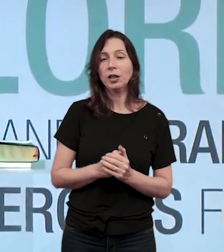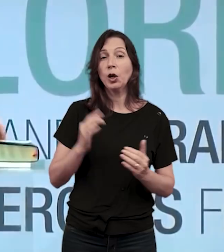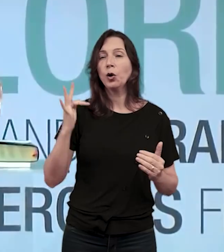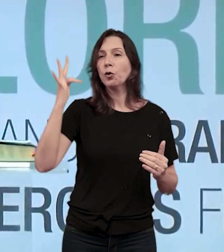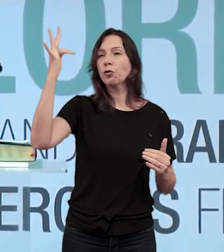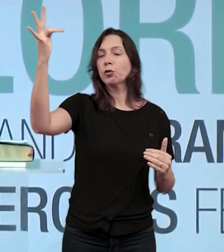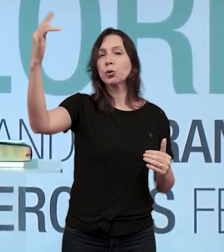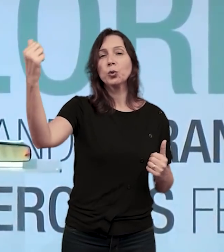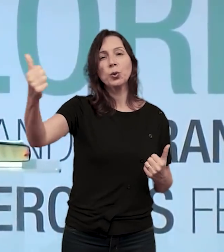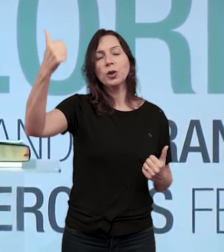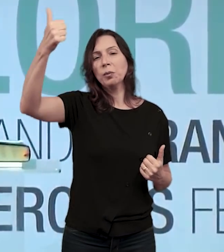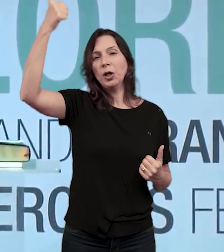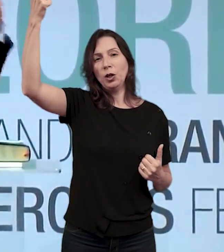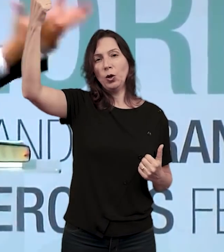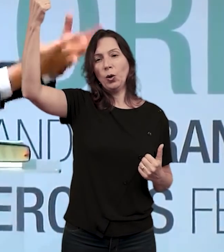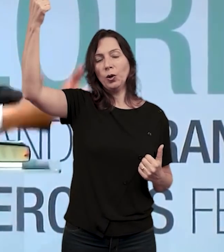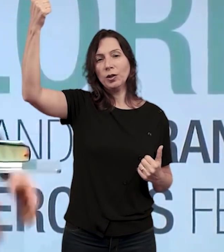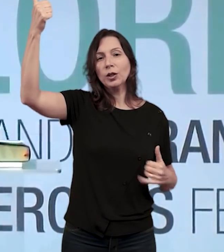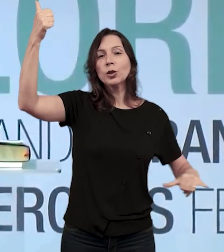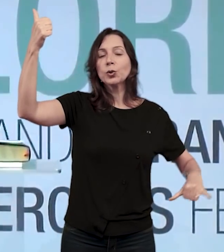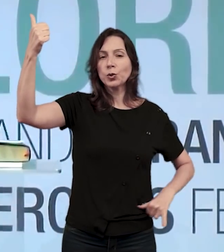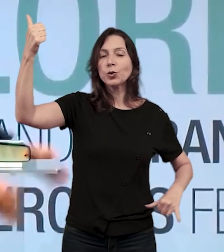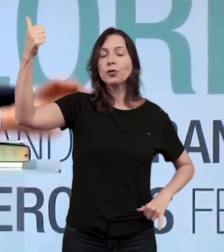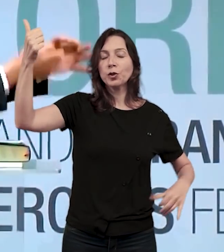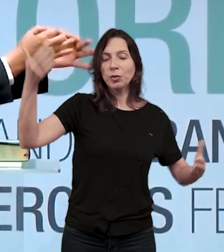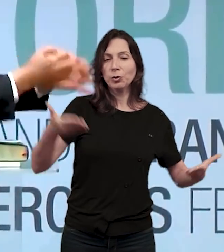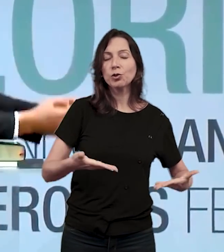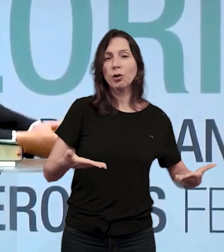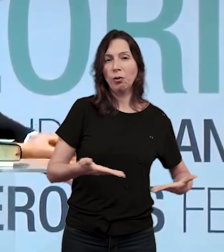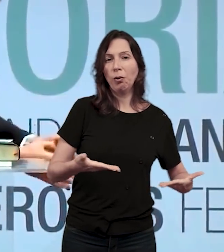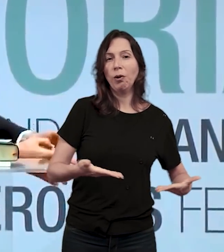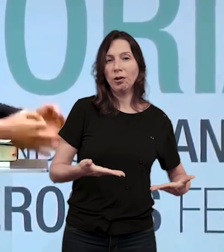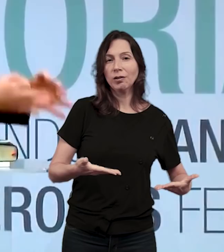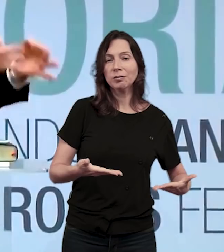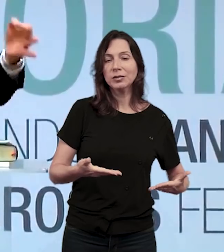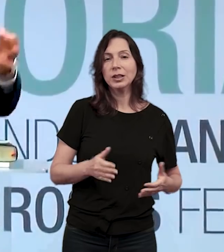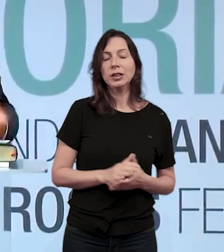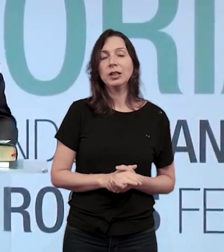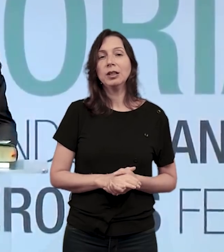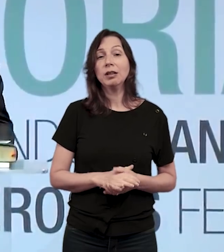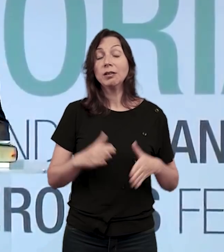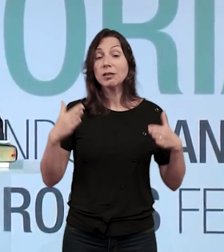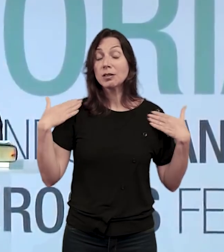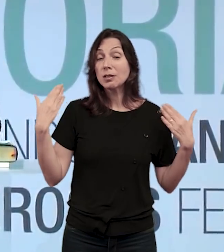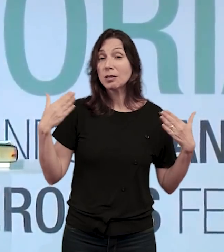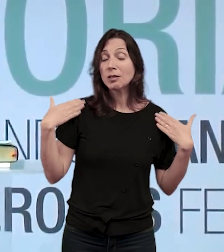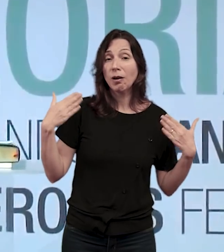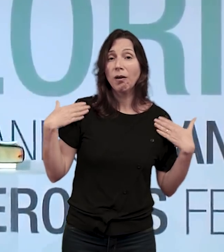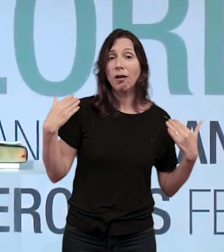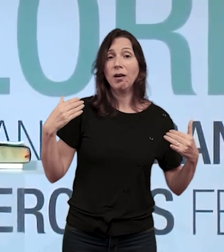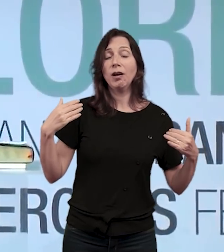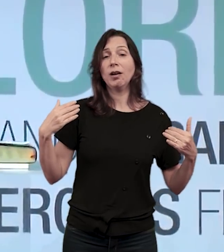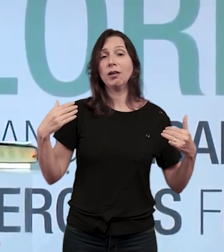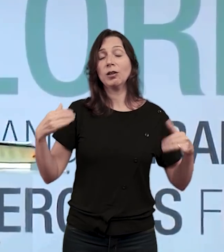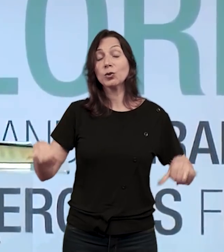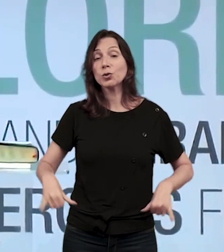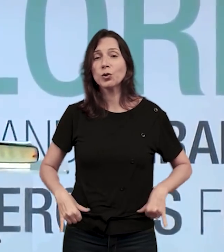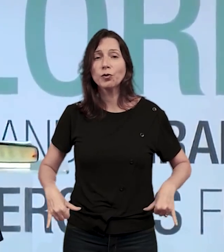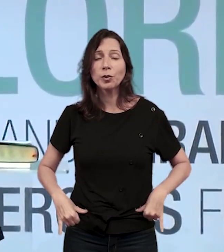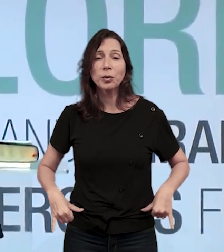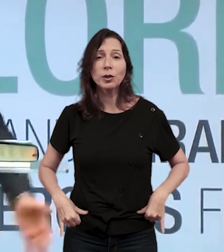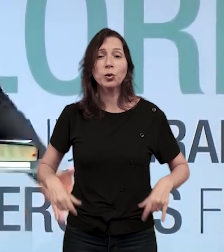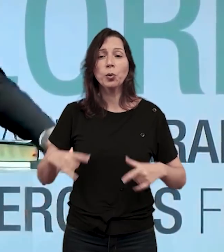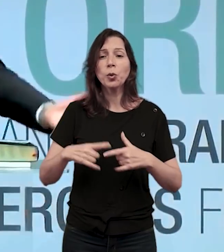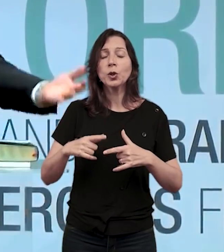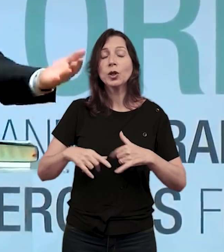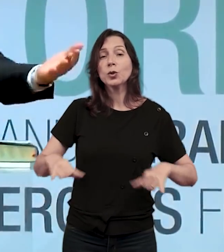comparação. Aliás, eu me glorio nas próprias tribulações, porque a tribulação produz perseverança, a perseverança produz experiência, a experiência produz